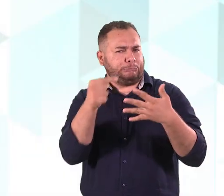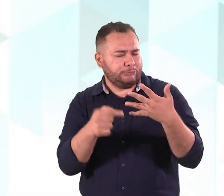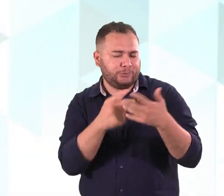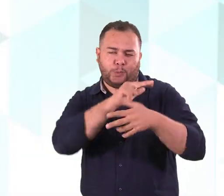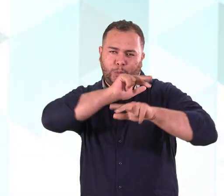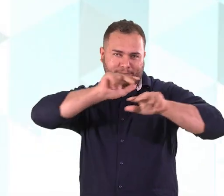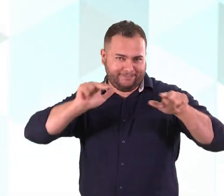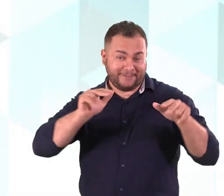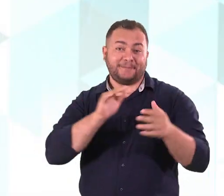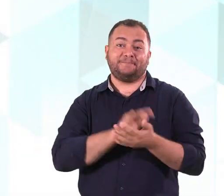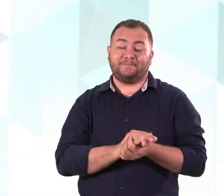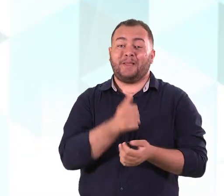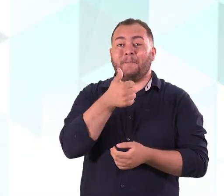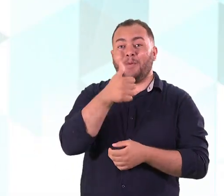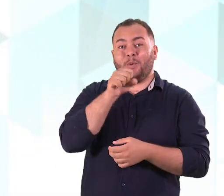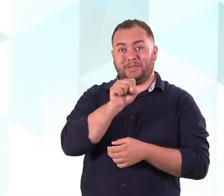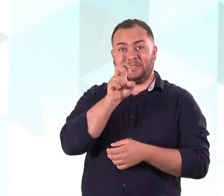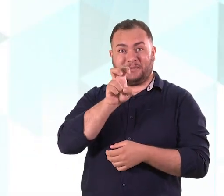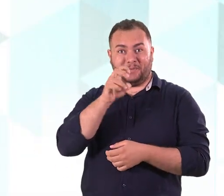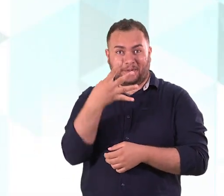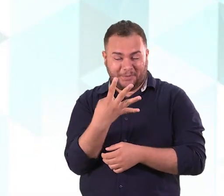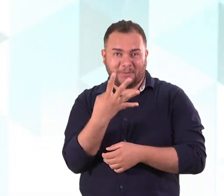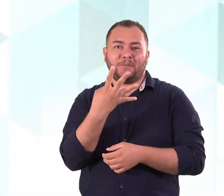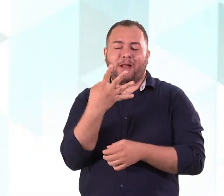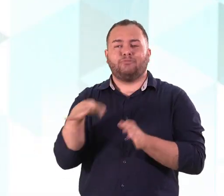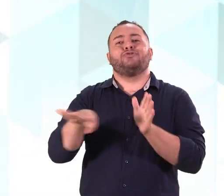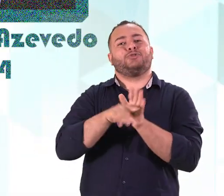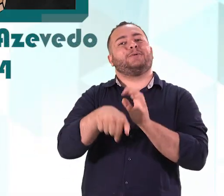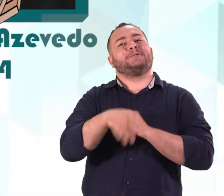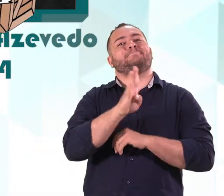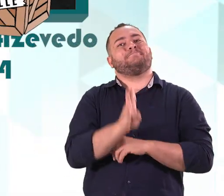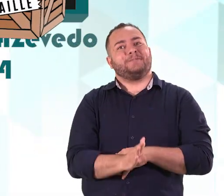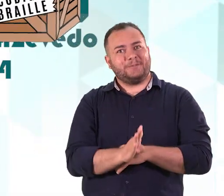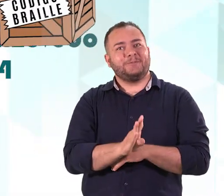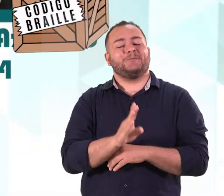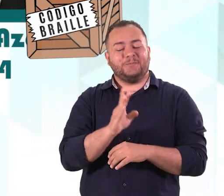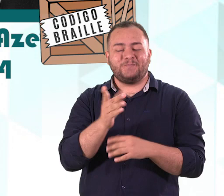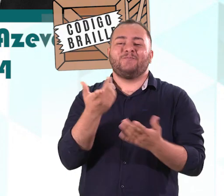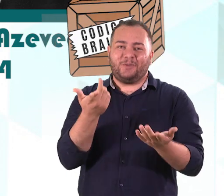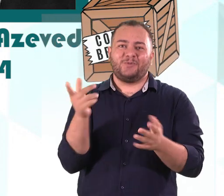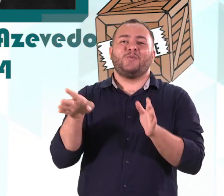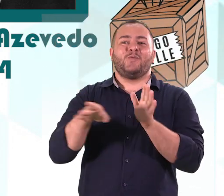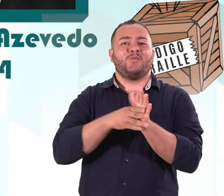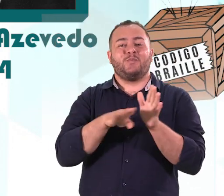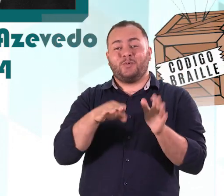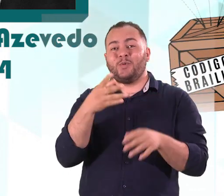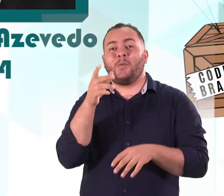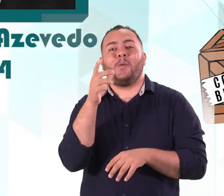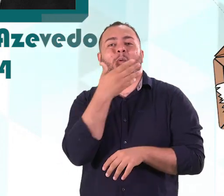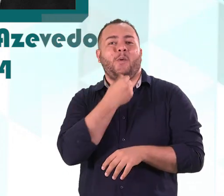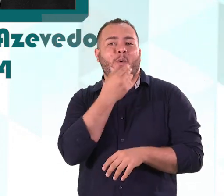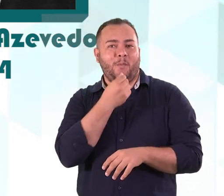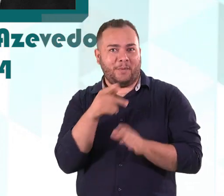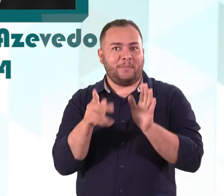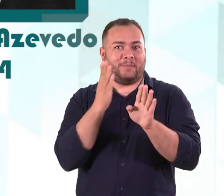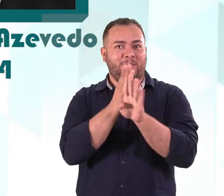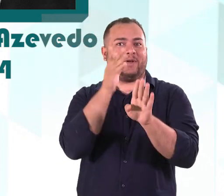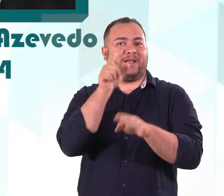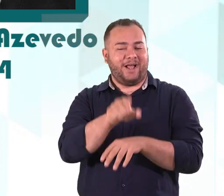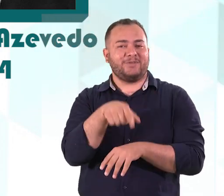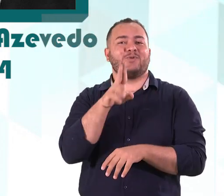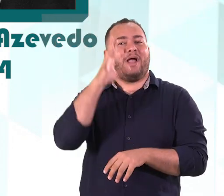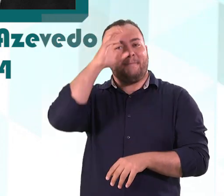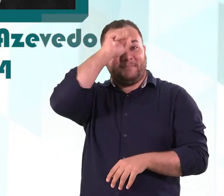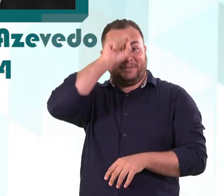outros em 1854 braille chegou ao brasil trazido por josé alves de azevedo que aprender a utilizar o